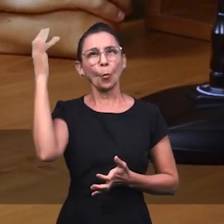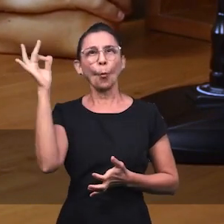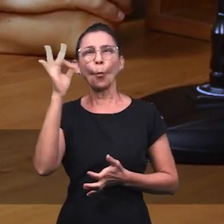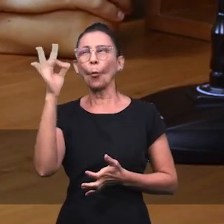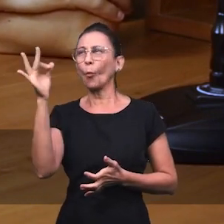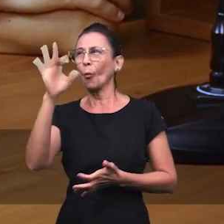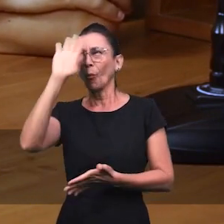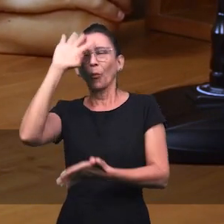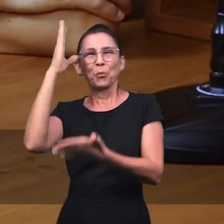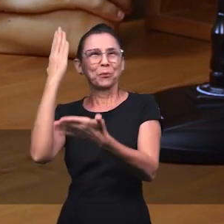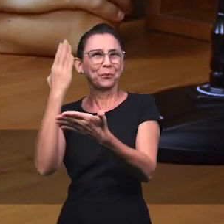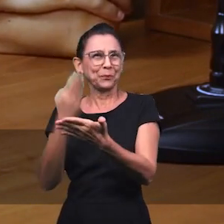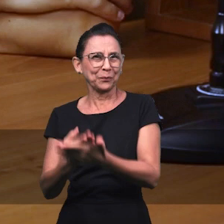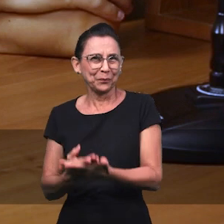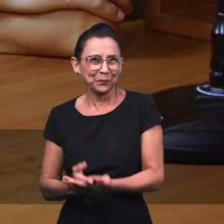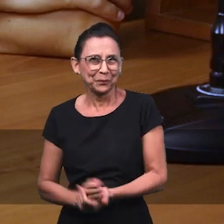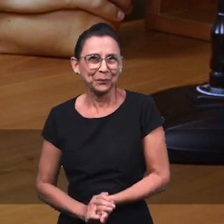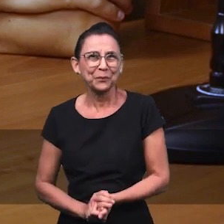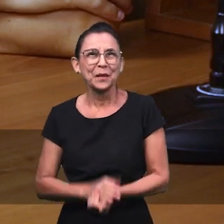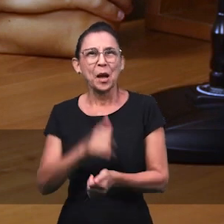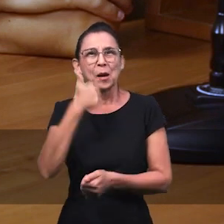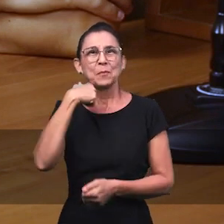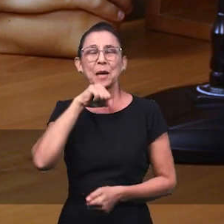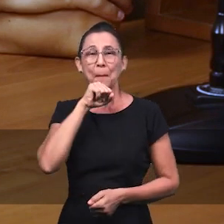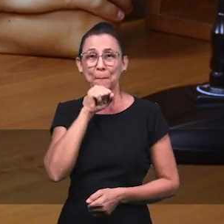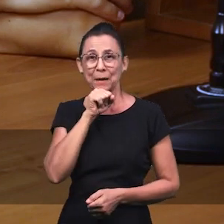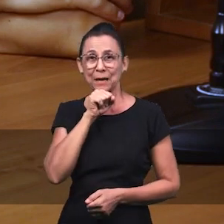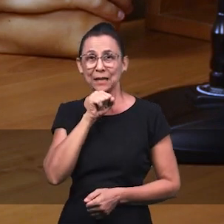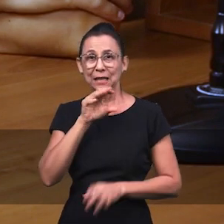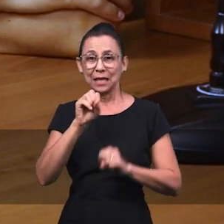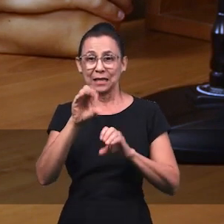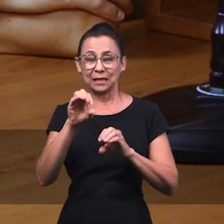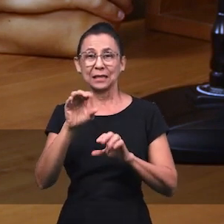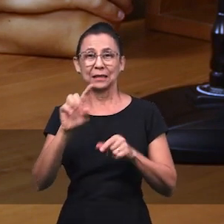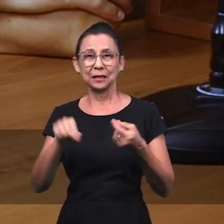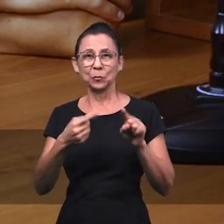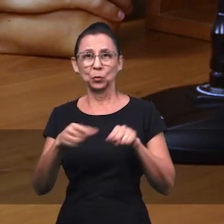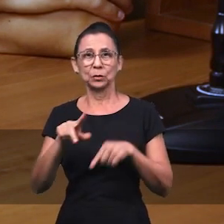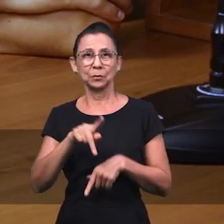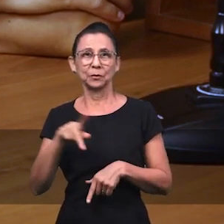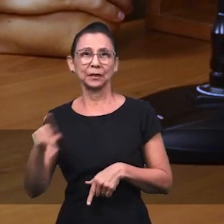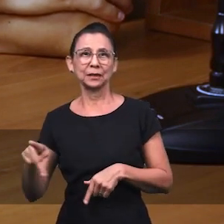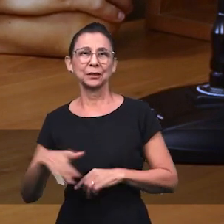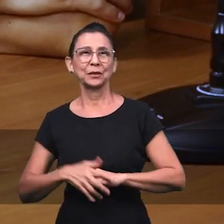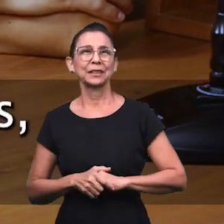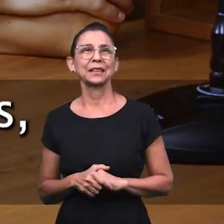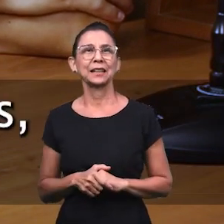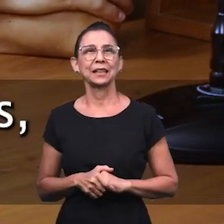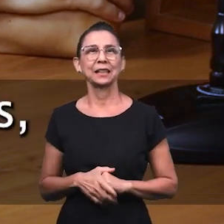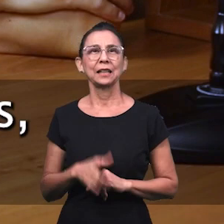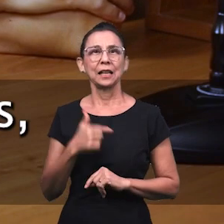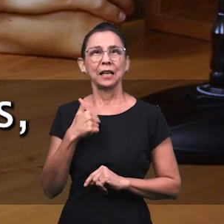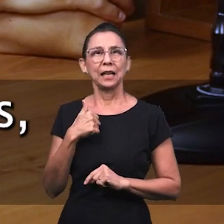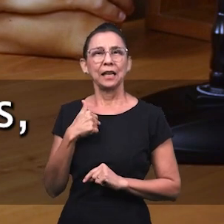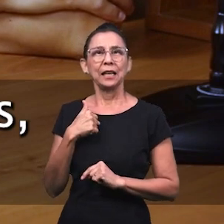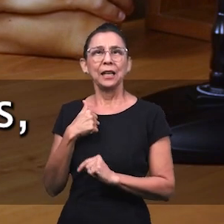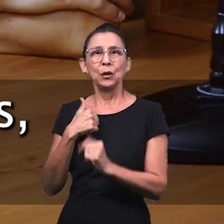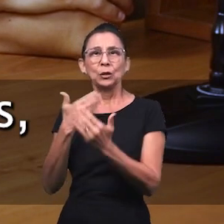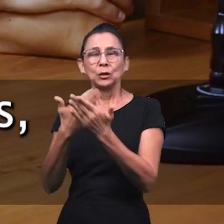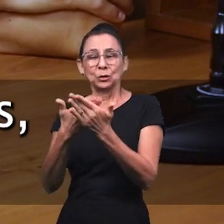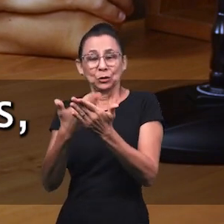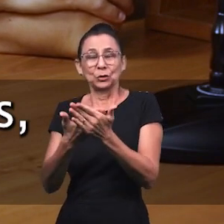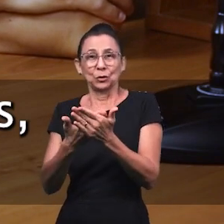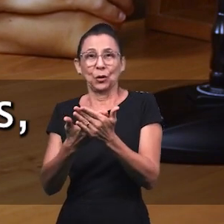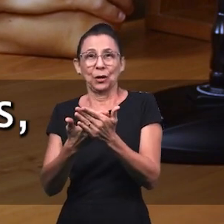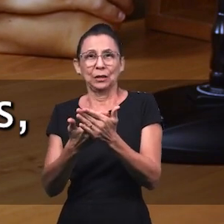Ninguém acreditava. Assim, a minha mãe é professora de música de transversal. Ela estudou Vila Lobos, do